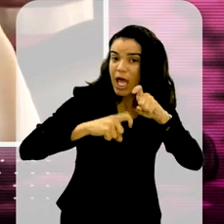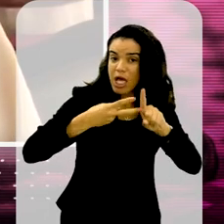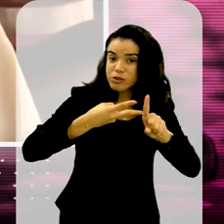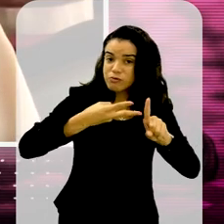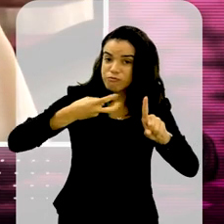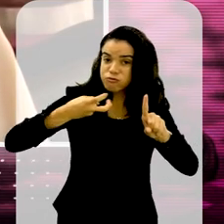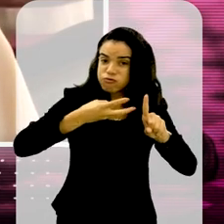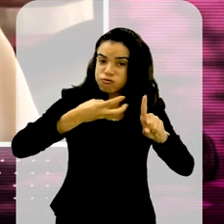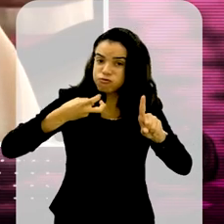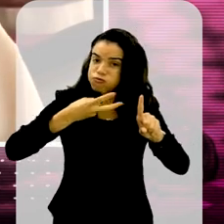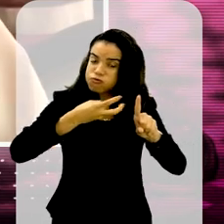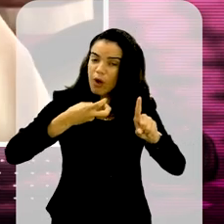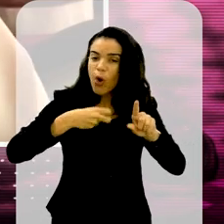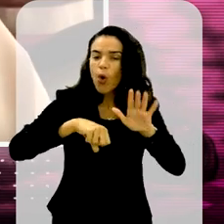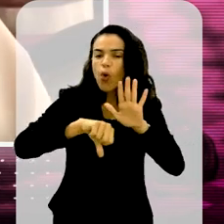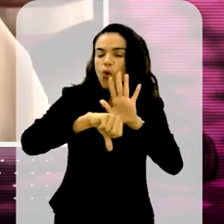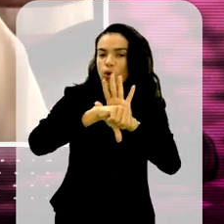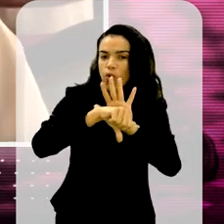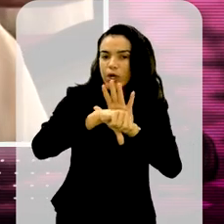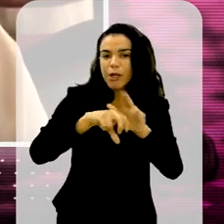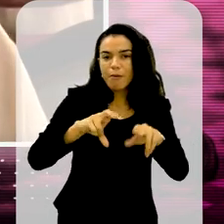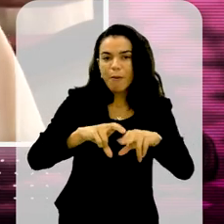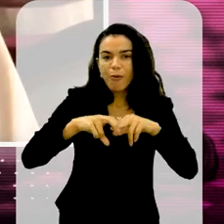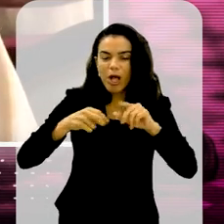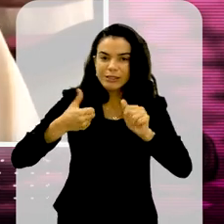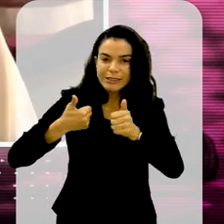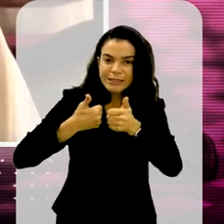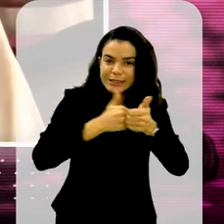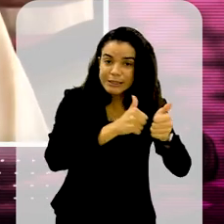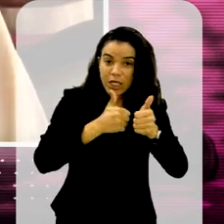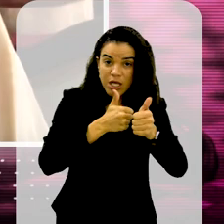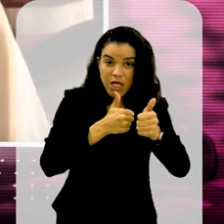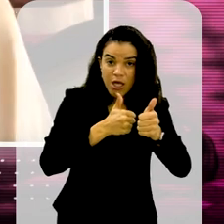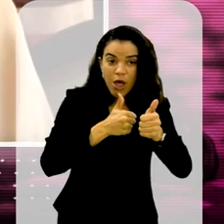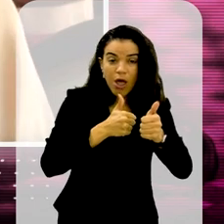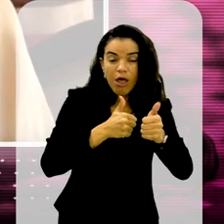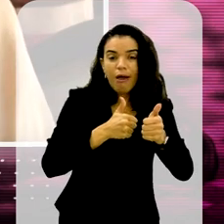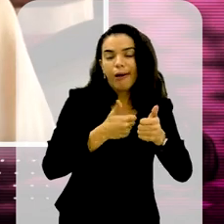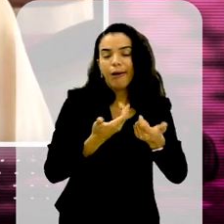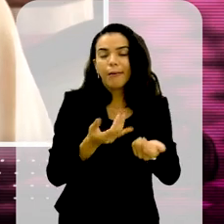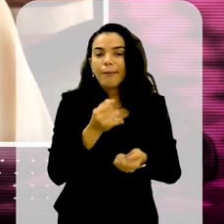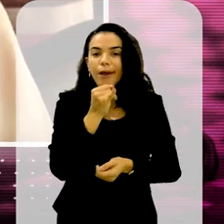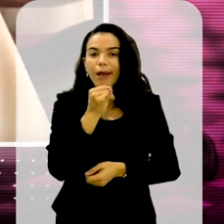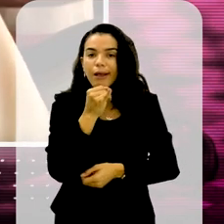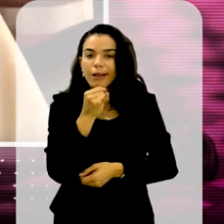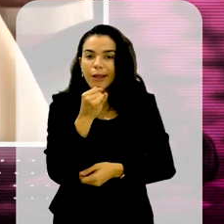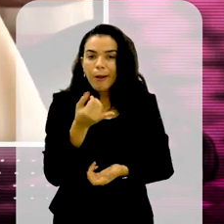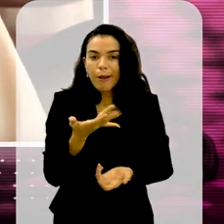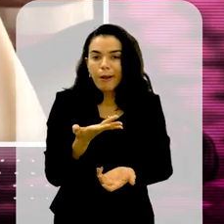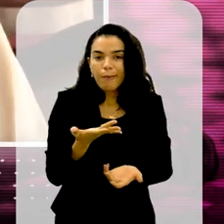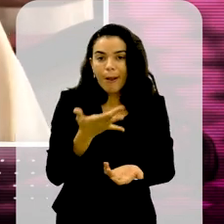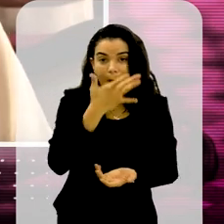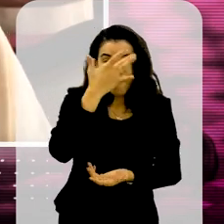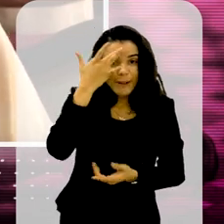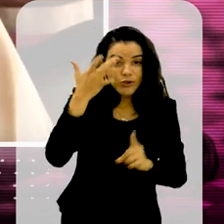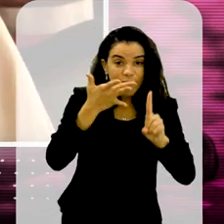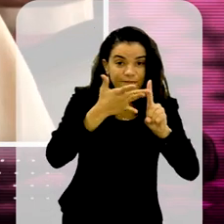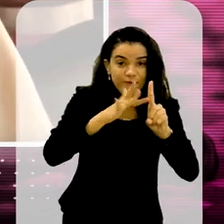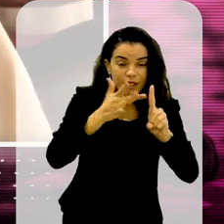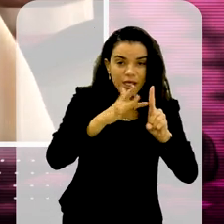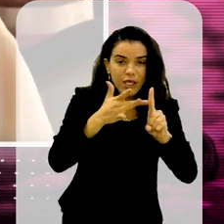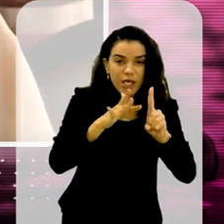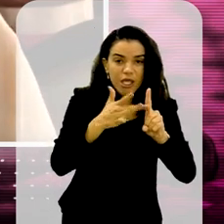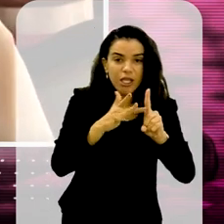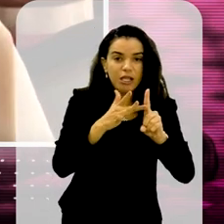né? Aquele crime em que, através das perseguições, se a vítima não anui com o contato com